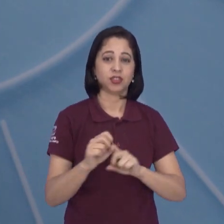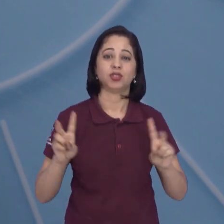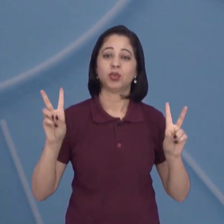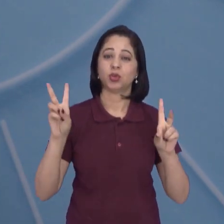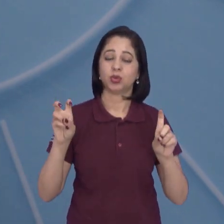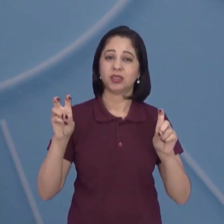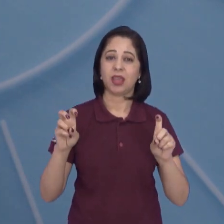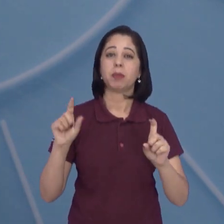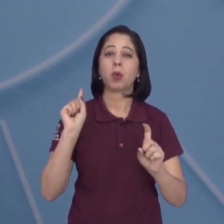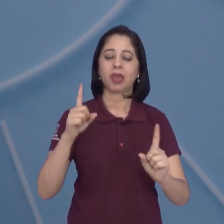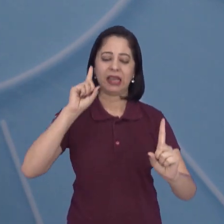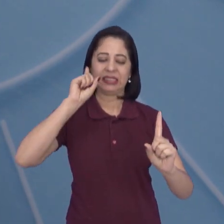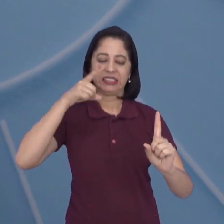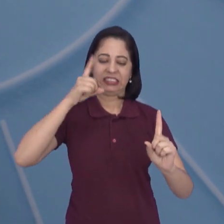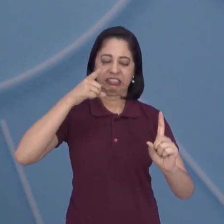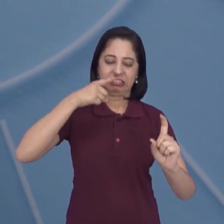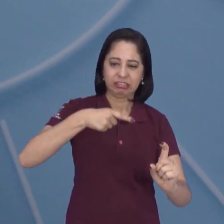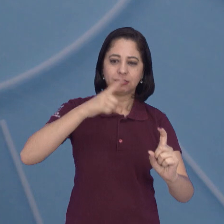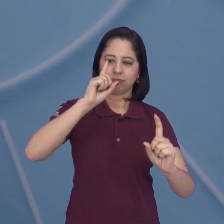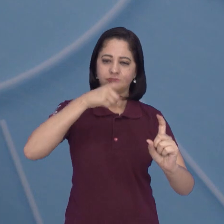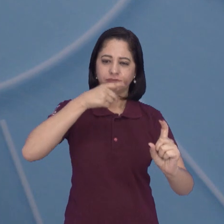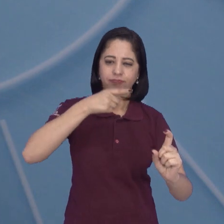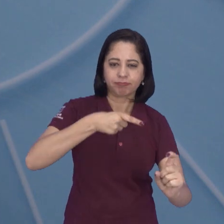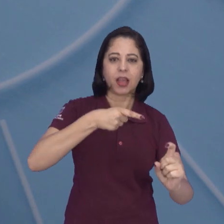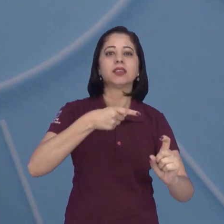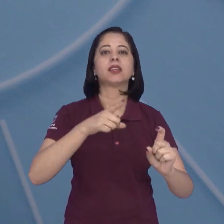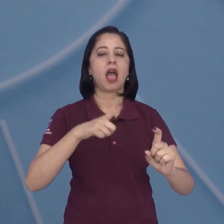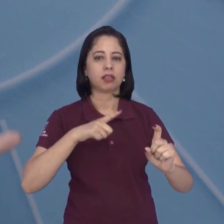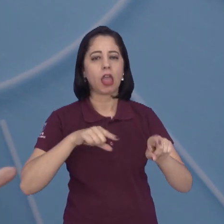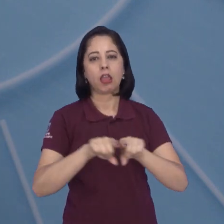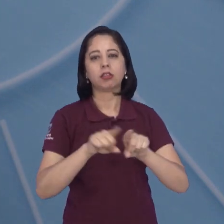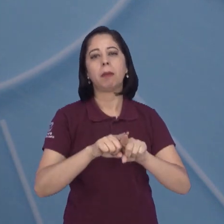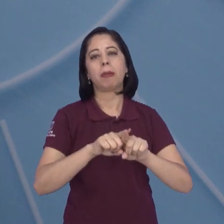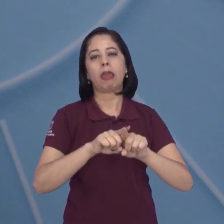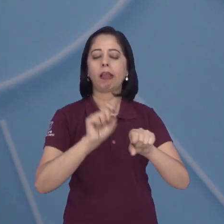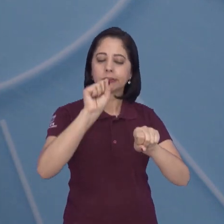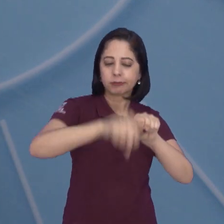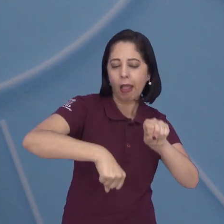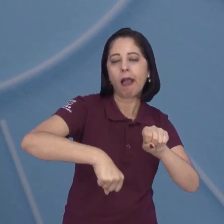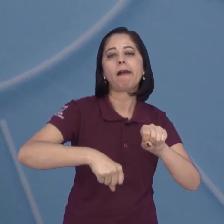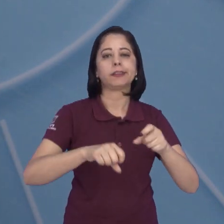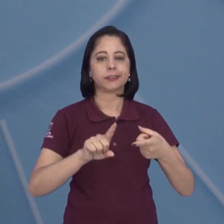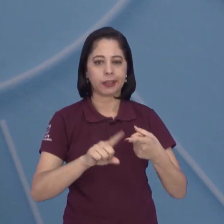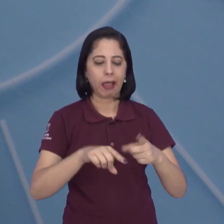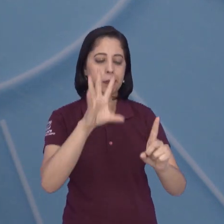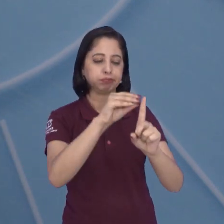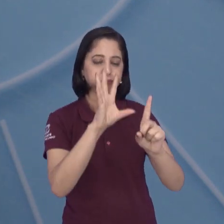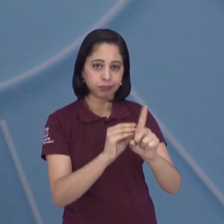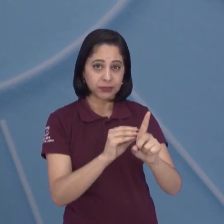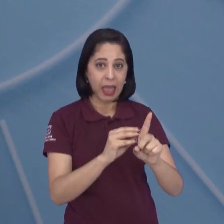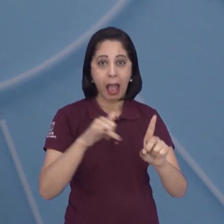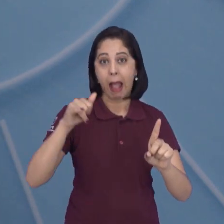questão do assédio, né? Infelizmente, eu falo de assédio moral, assédio sexual. As mulheres, elas ainda são